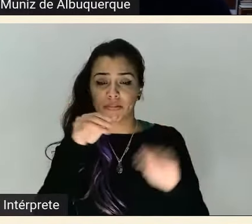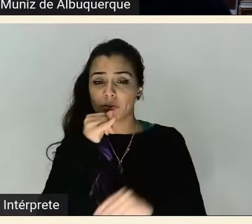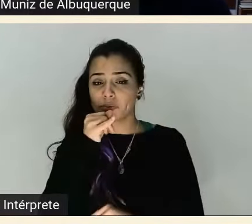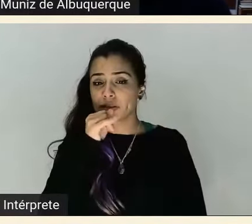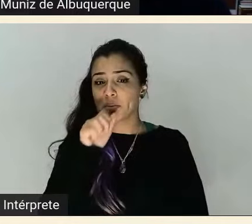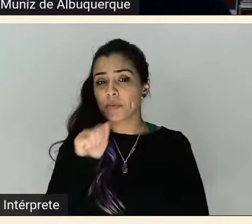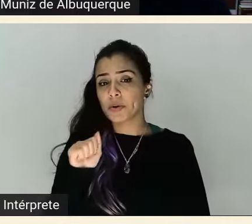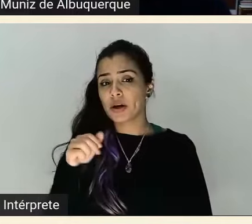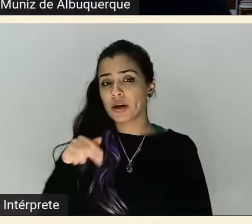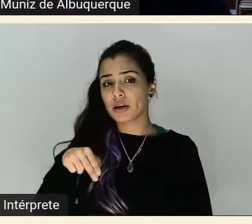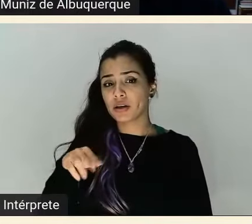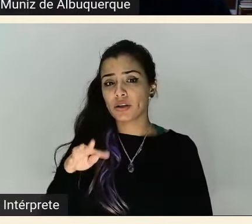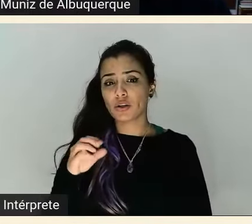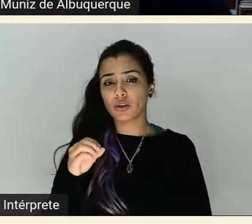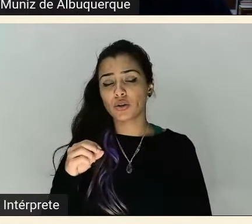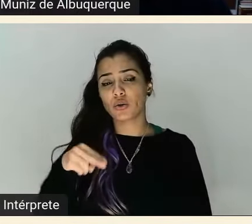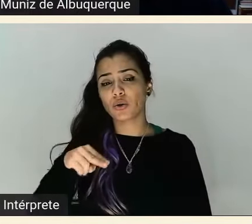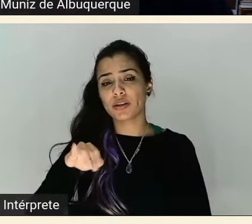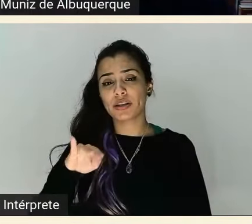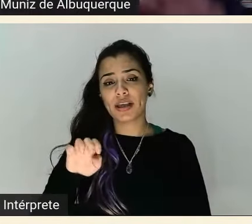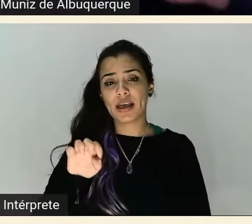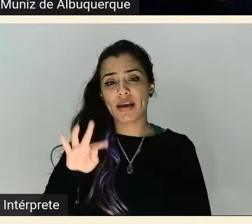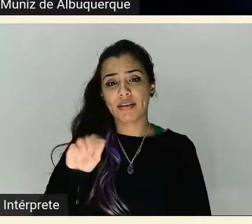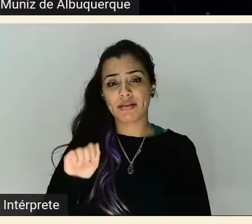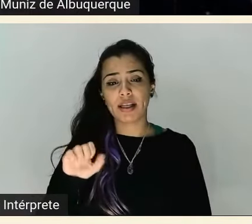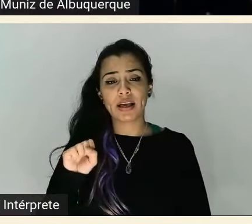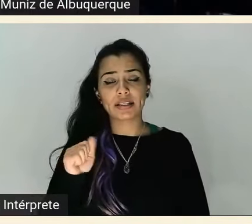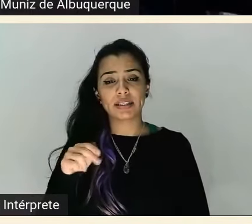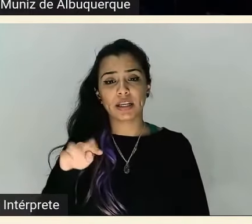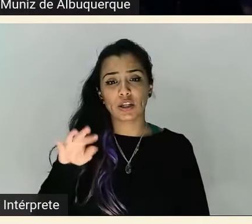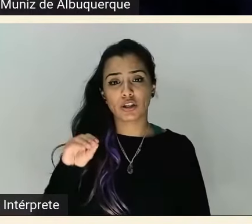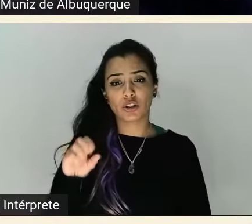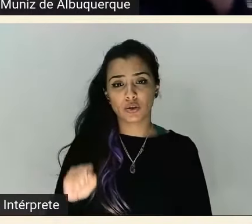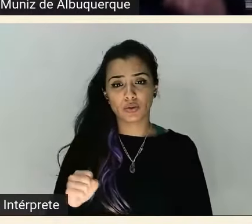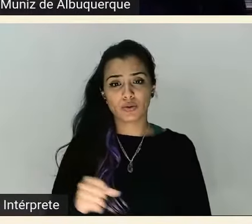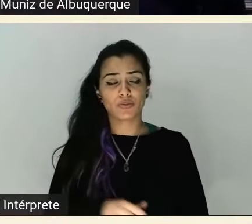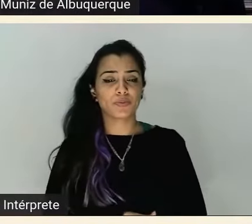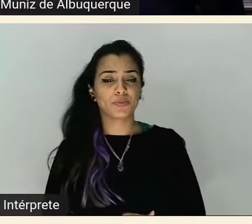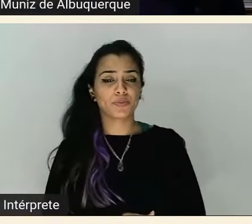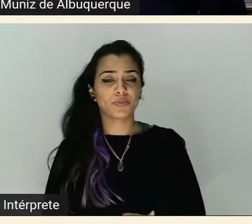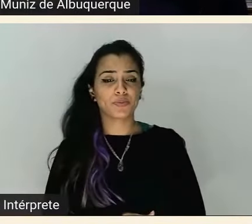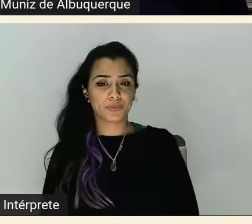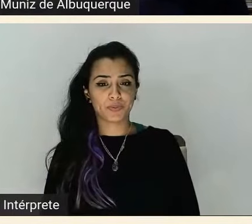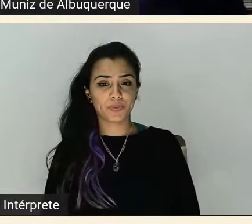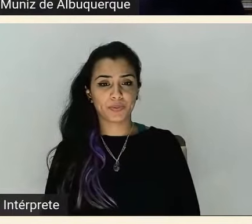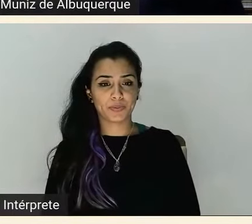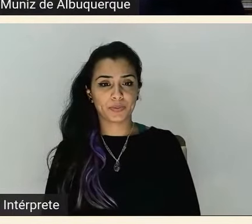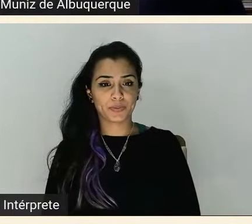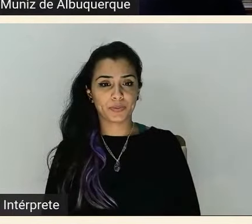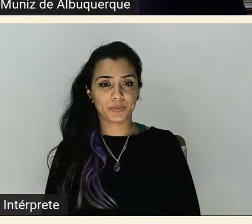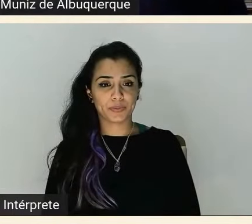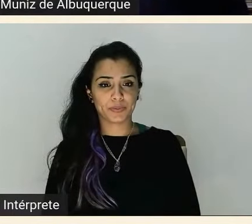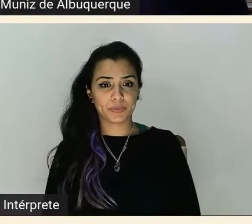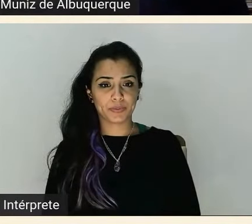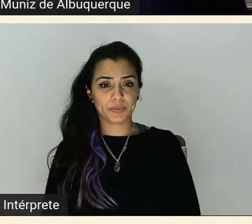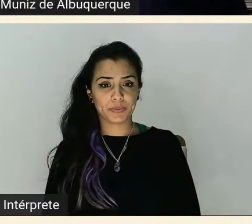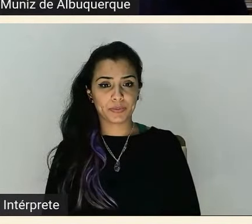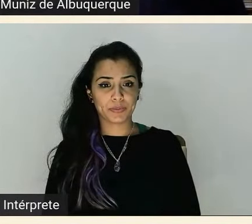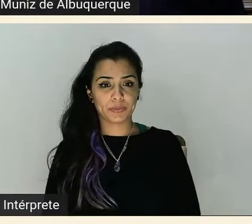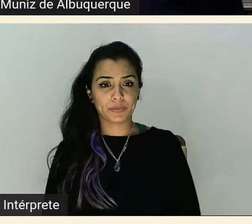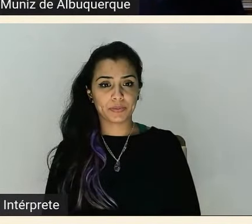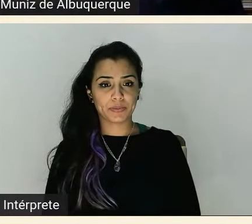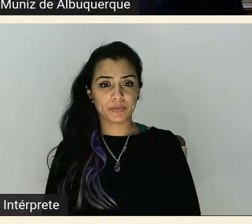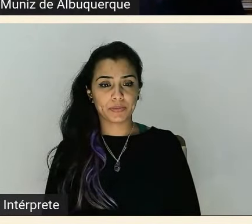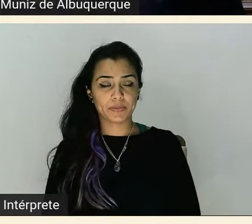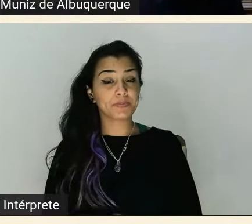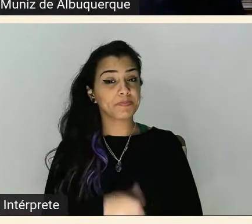no Pará, por exemplo. Ela te pede para comentar esse caso especificamente. Sim. Vou começar pelo final, né? A questão do